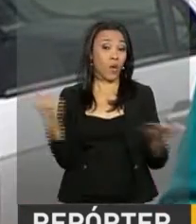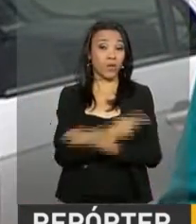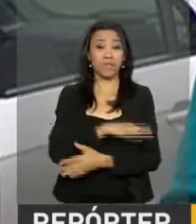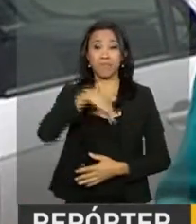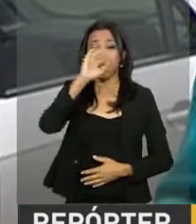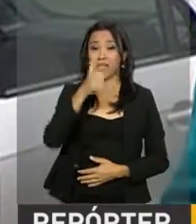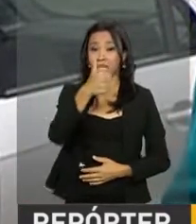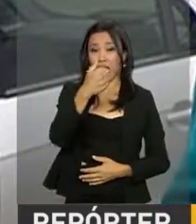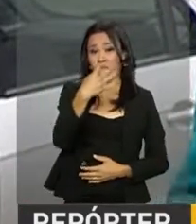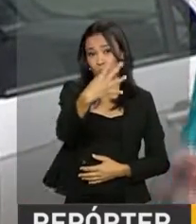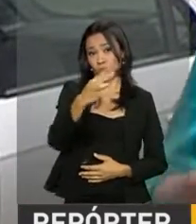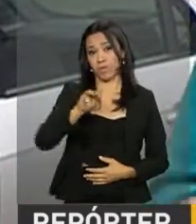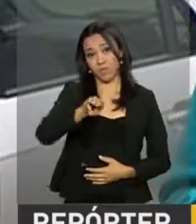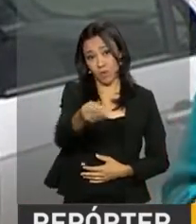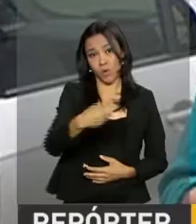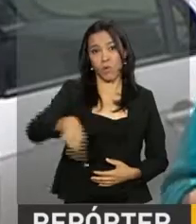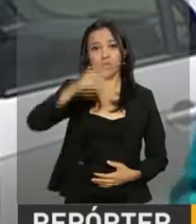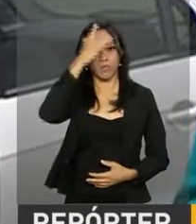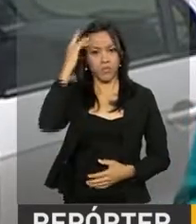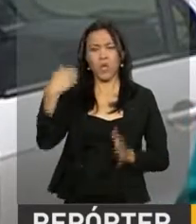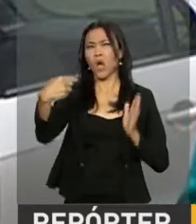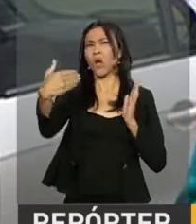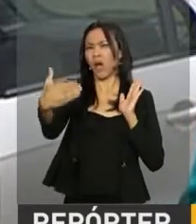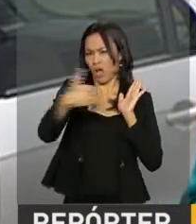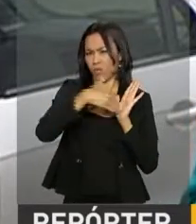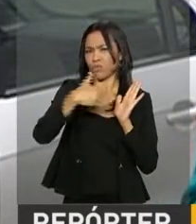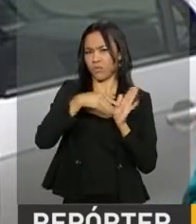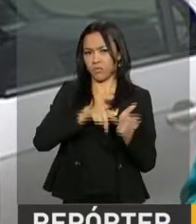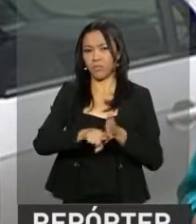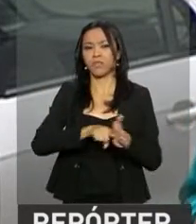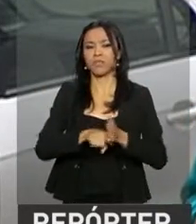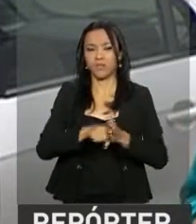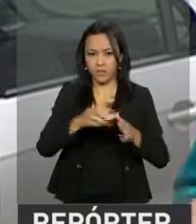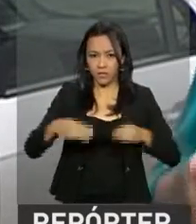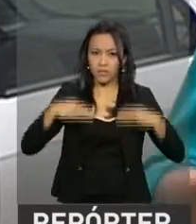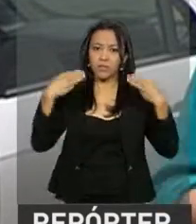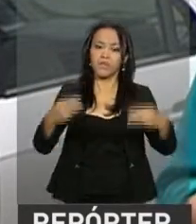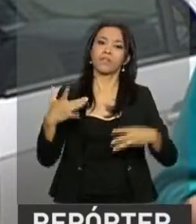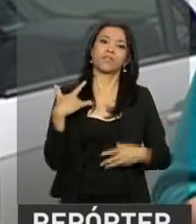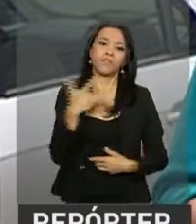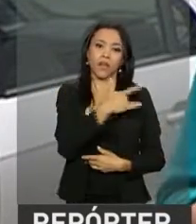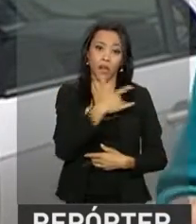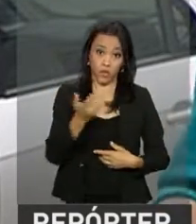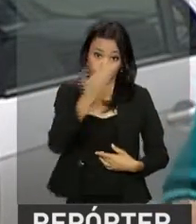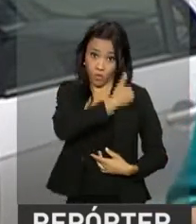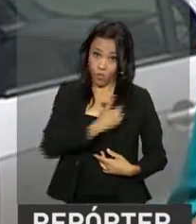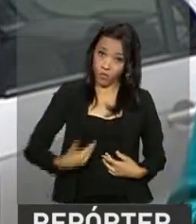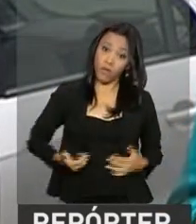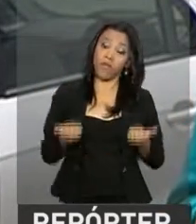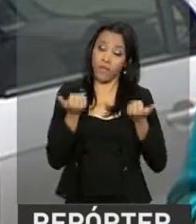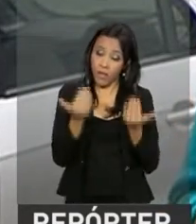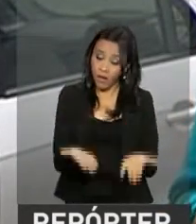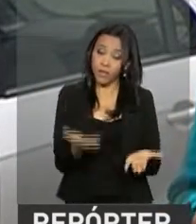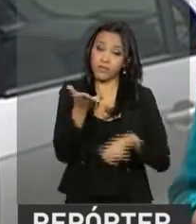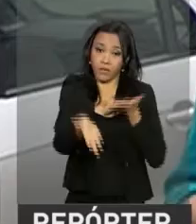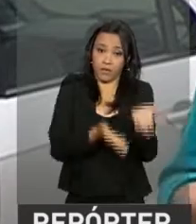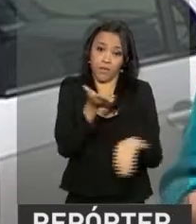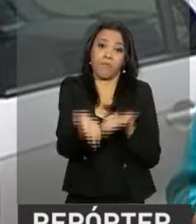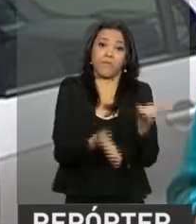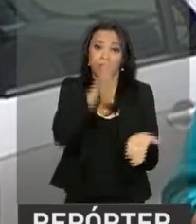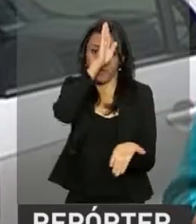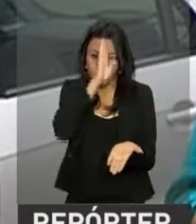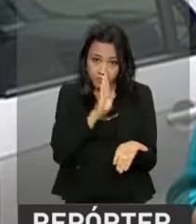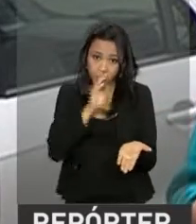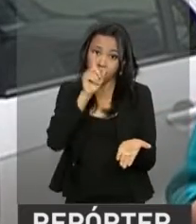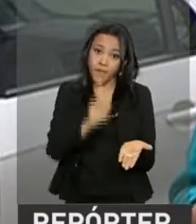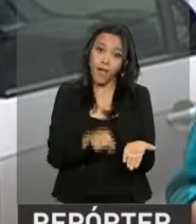14 milhões de brasileiros, segundo o último levantamento do Ministério da Saúde. O governo oferece tratamento contra a doença. A política de